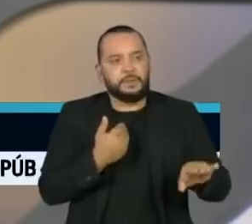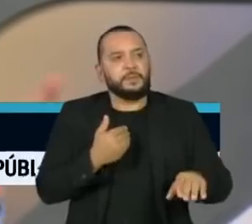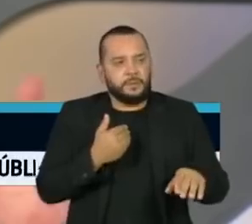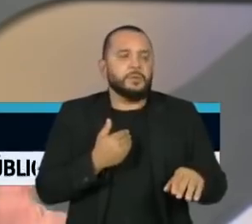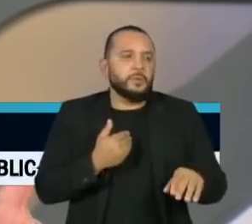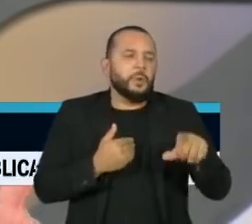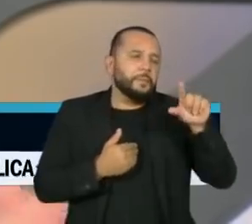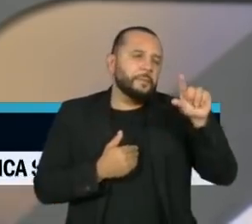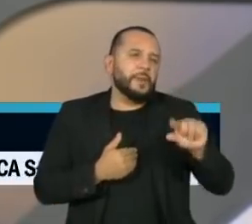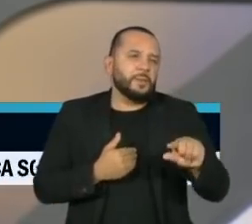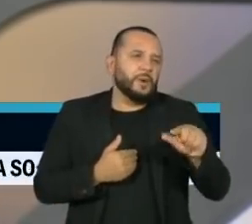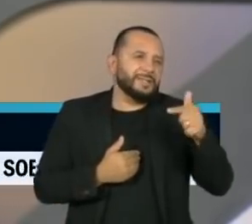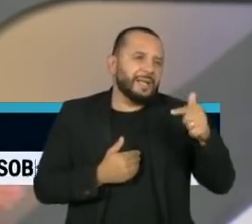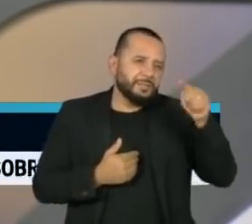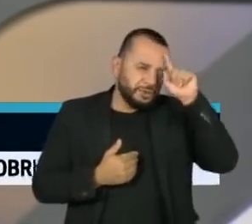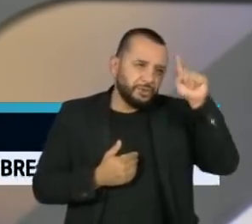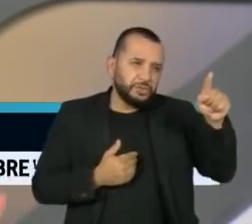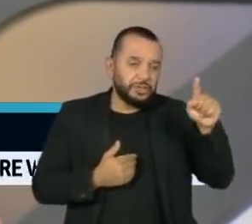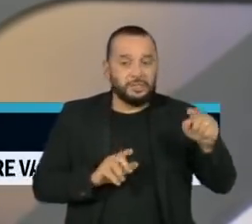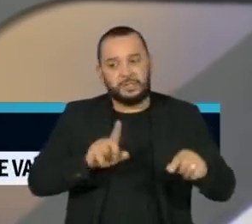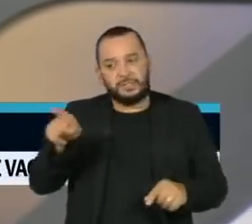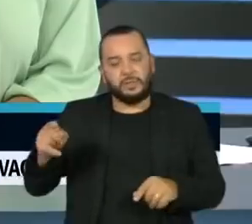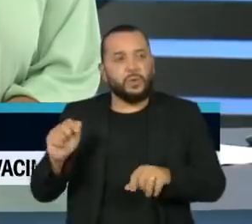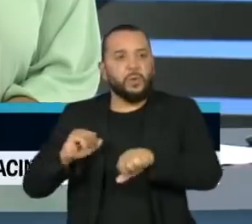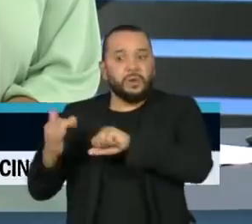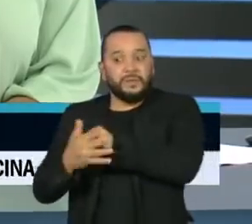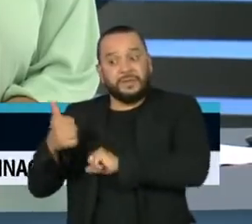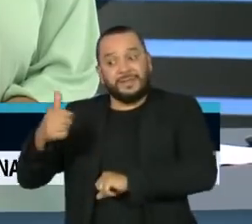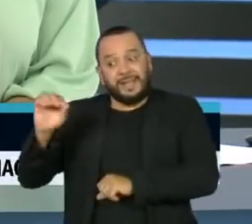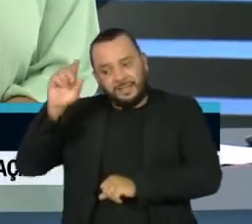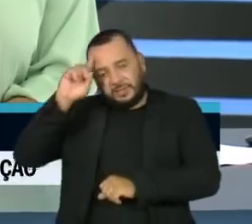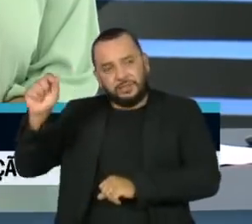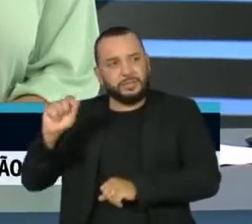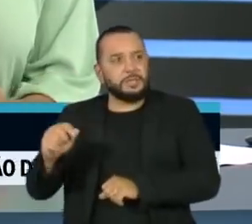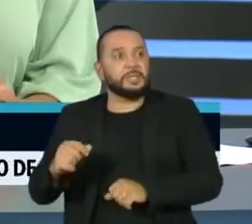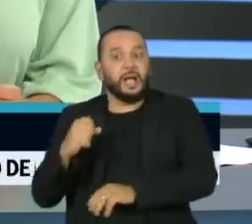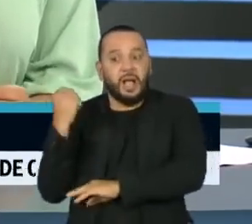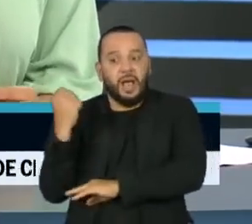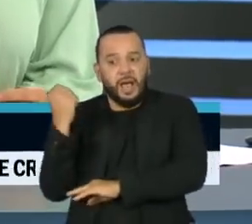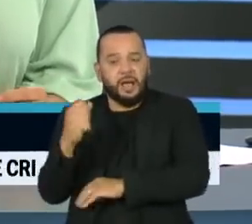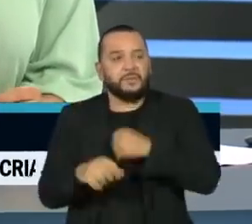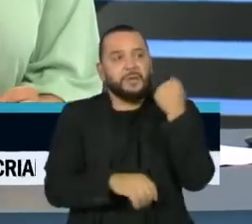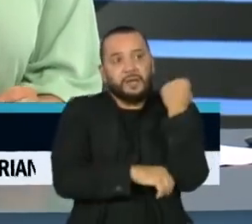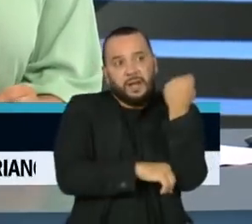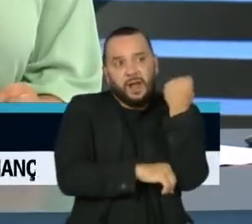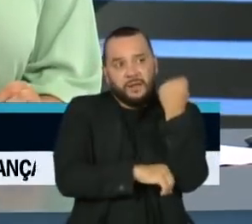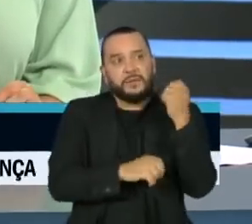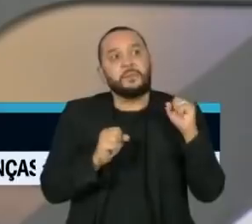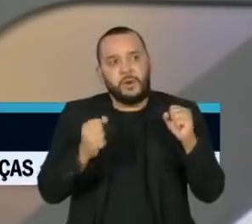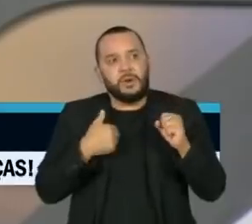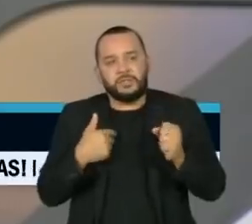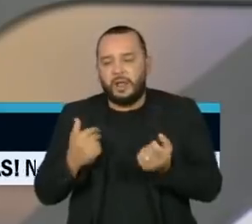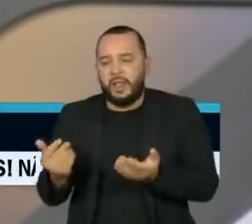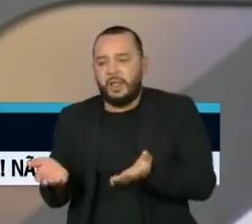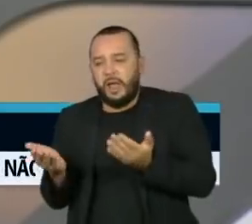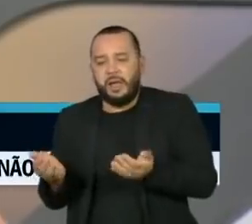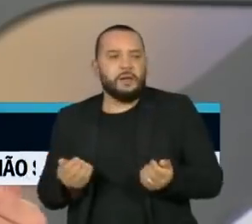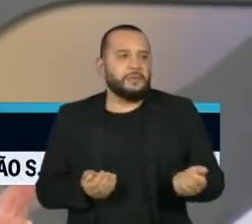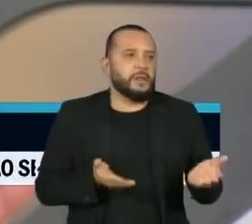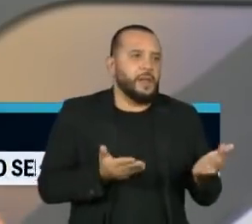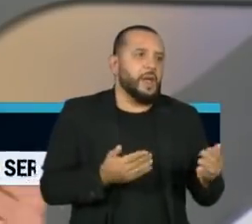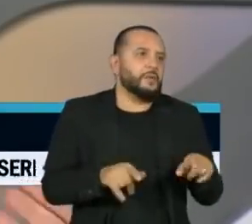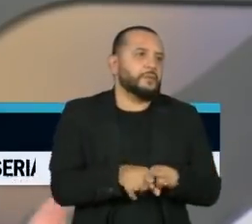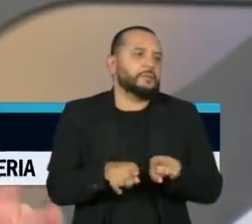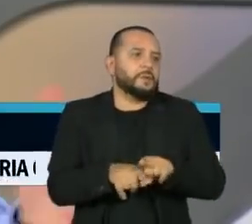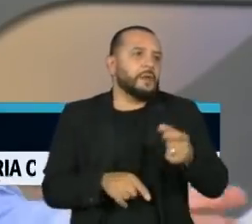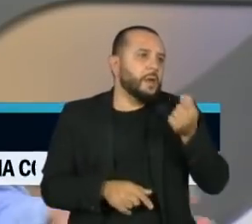Covid, 7 dias versus 10 dias. A gravidade, os dois podem ser leves e os dois podem ser graves.